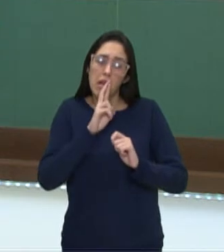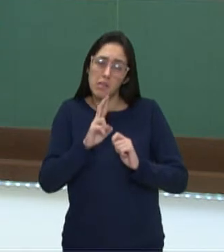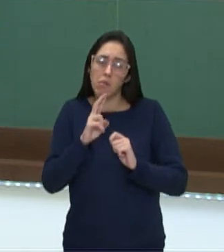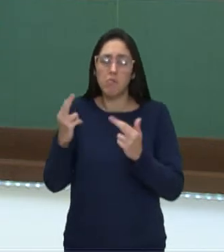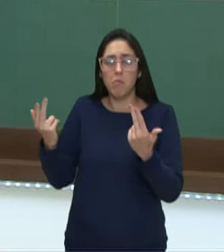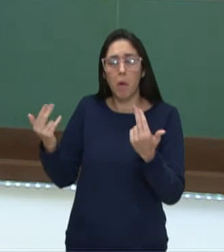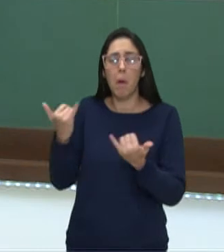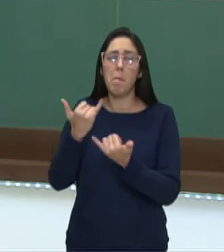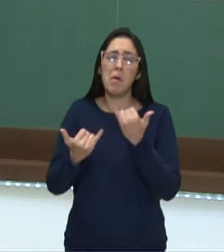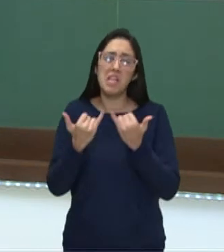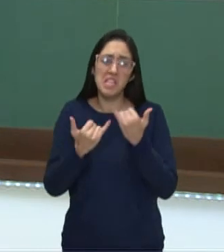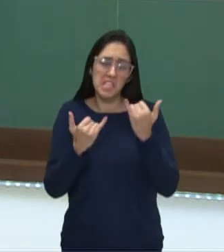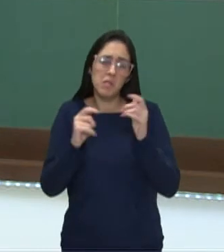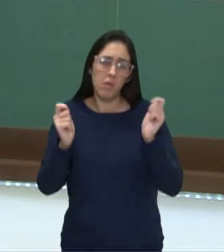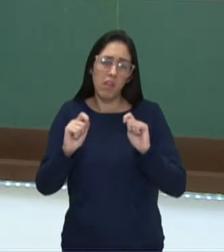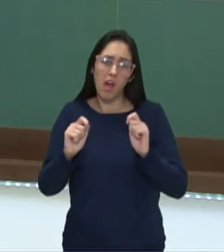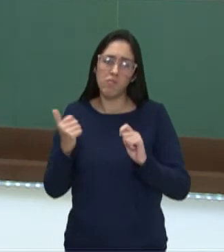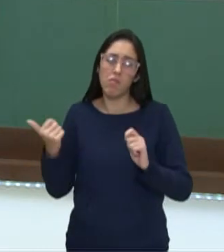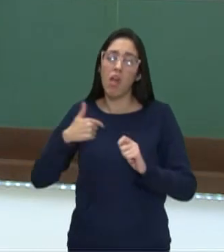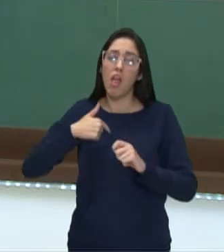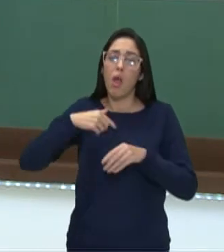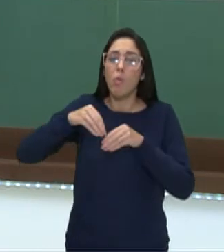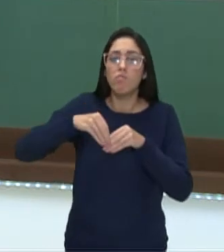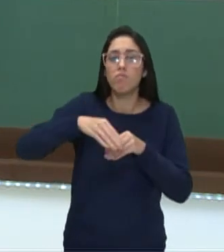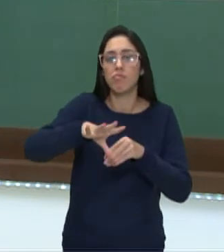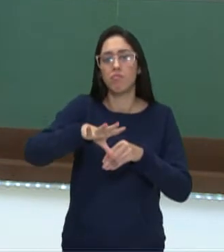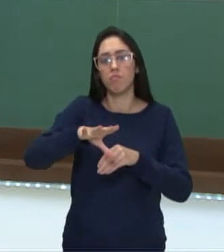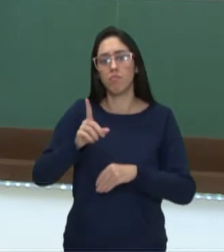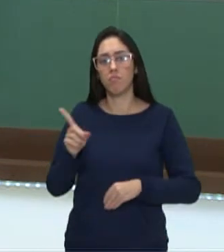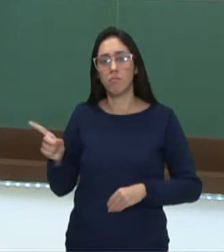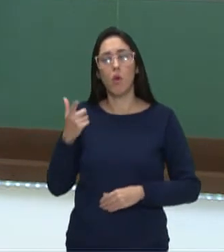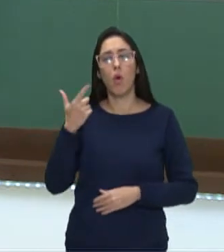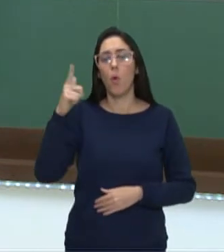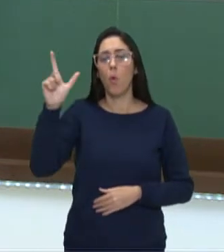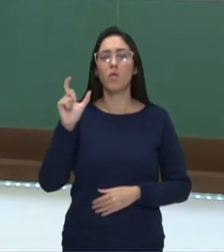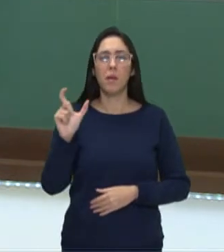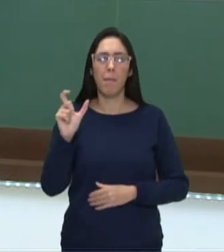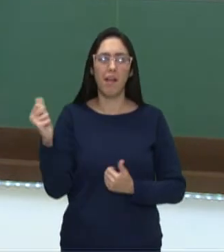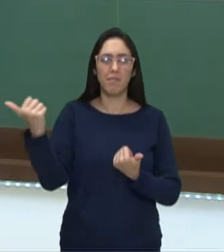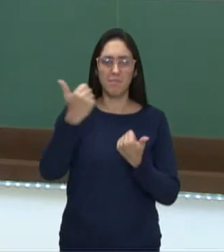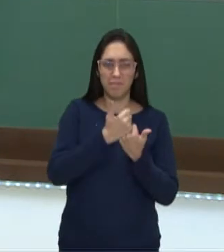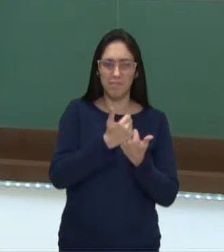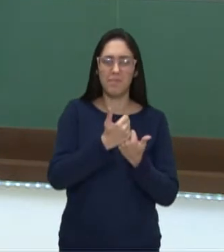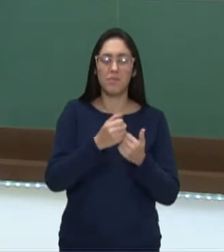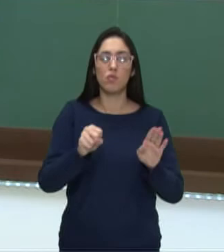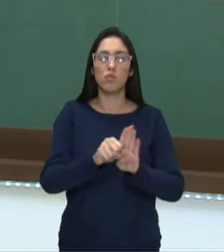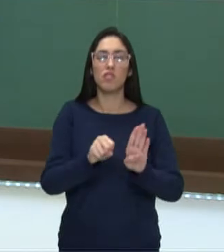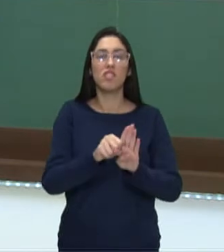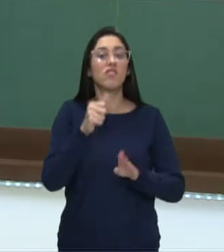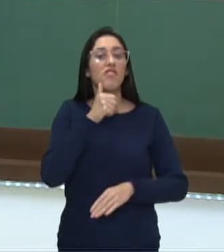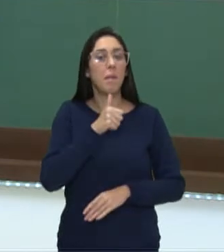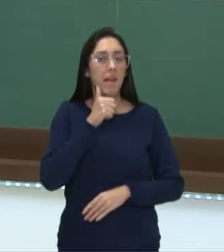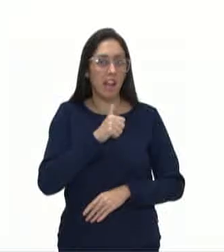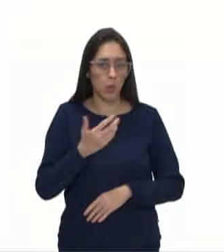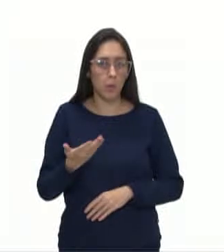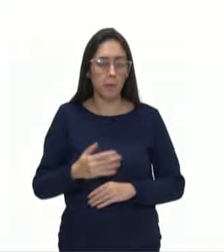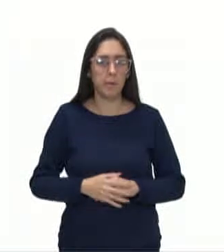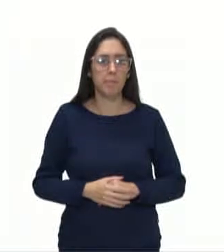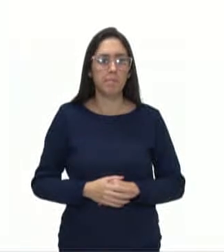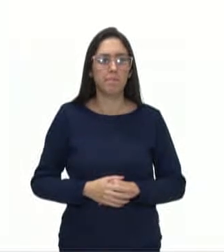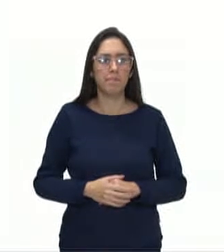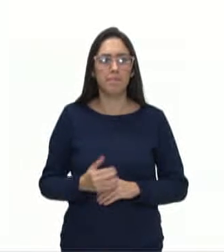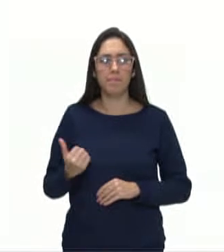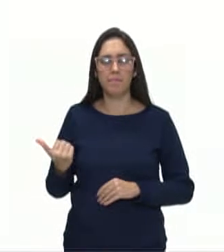uma possibilidade de um outro termo, um outro substantivo feminino, tá? Vivir